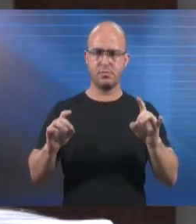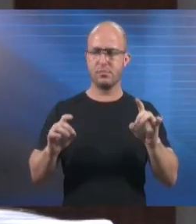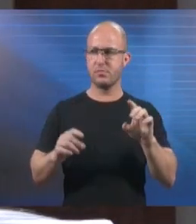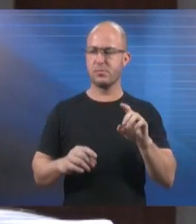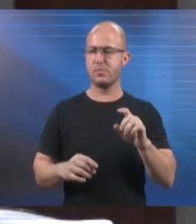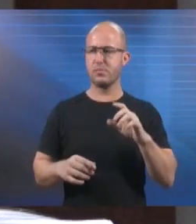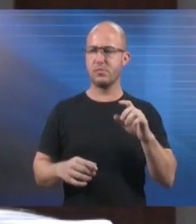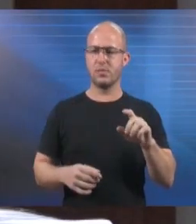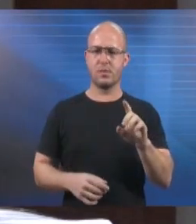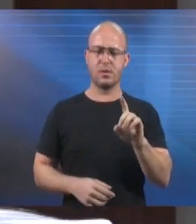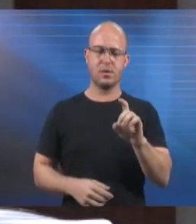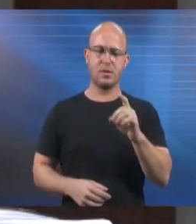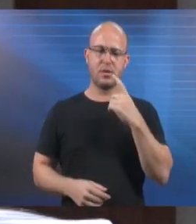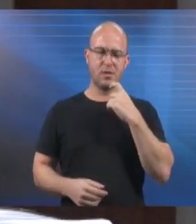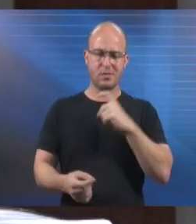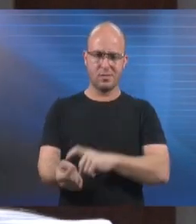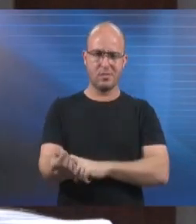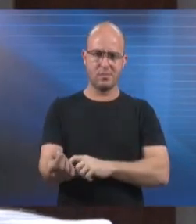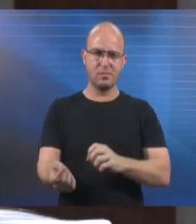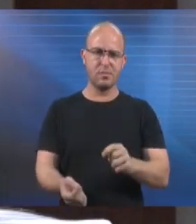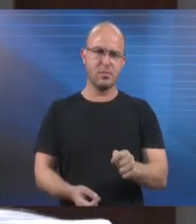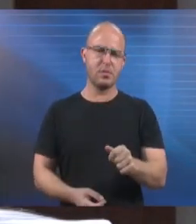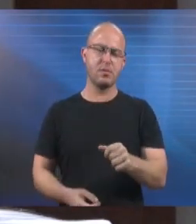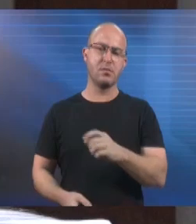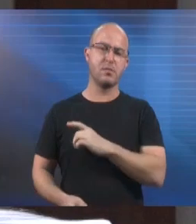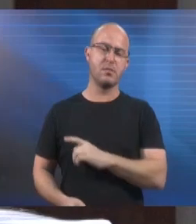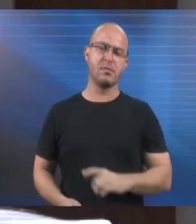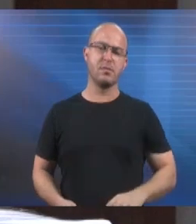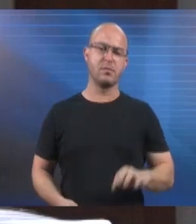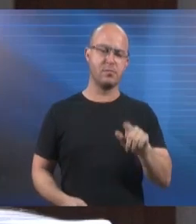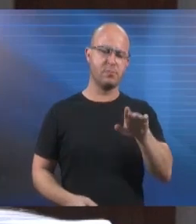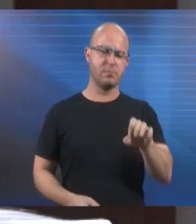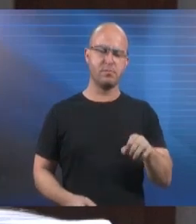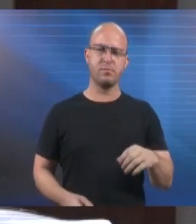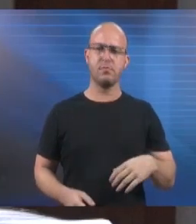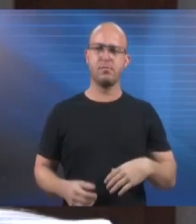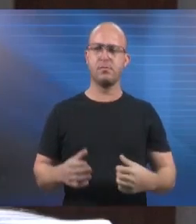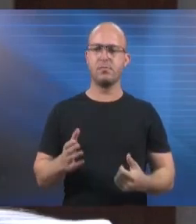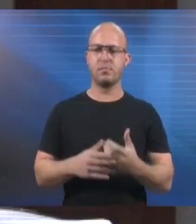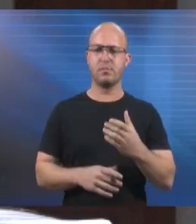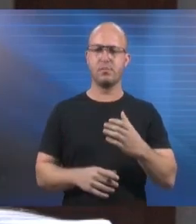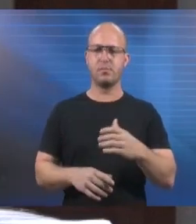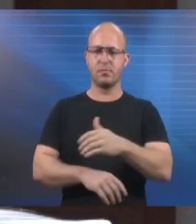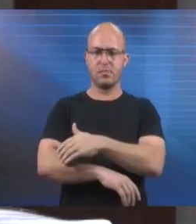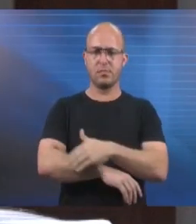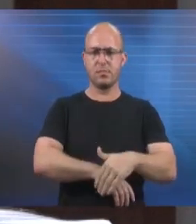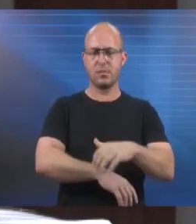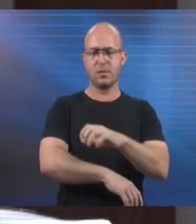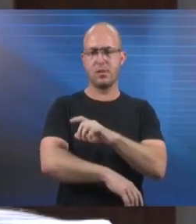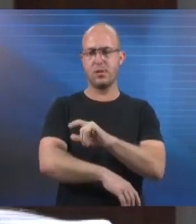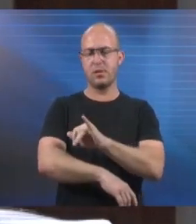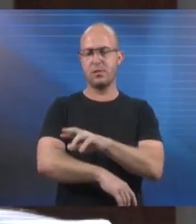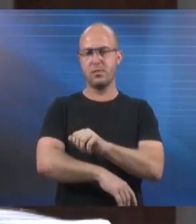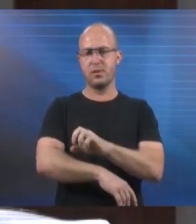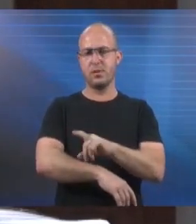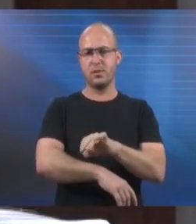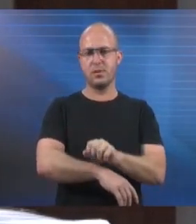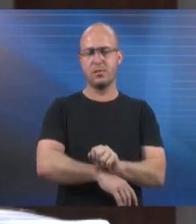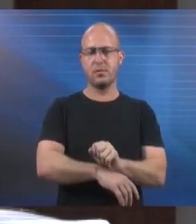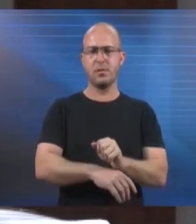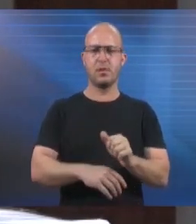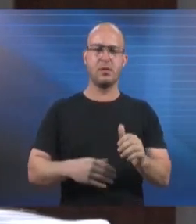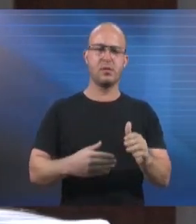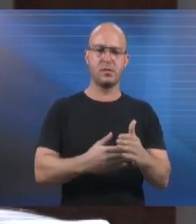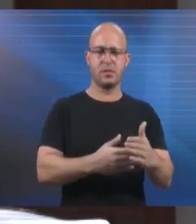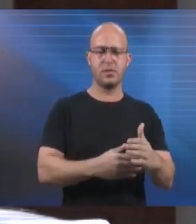doador de sangue iniciativa projeto de lei Deputado geor Soares que cria denomina Rodovia irmã Lindalva a estrada que dá acesso ao Santuário